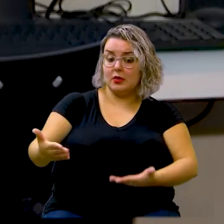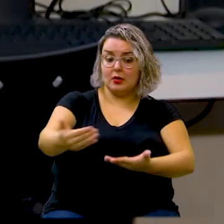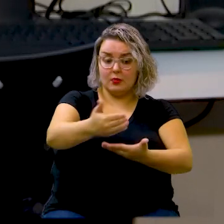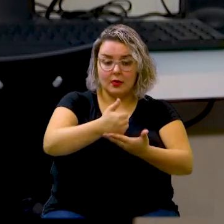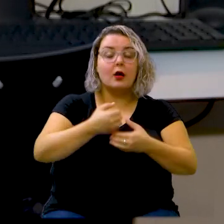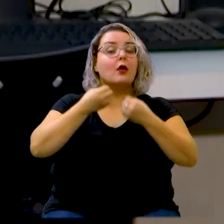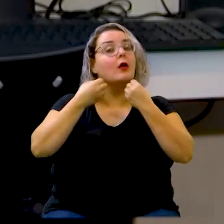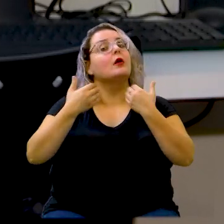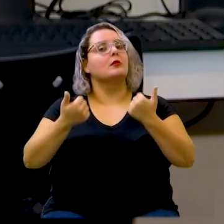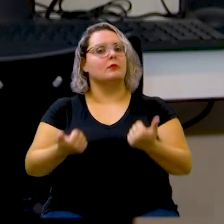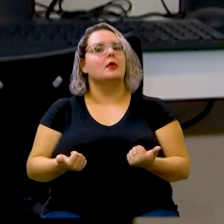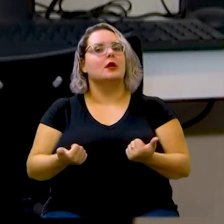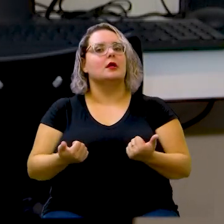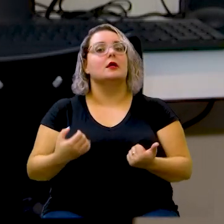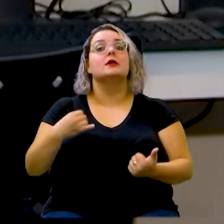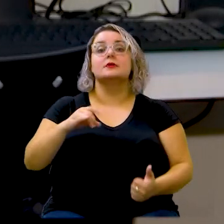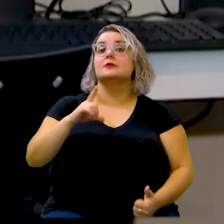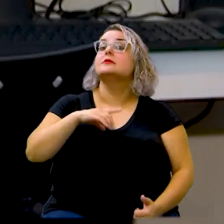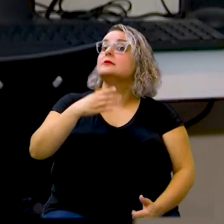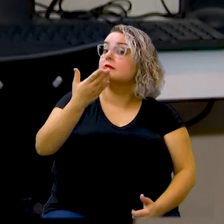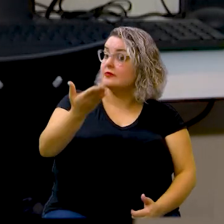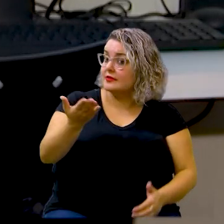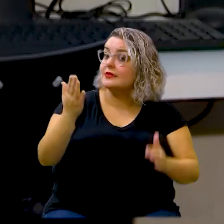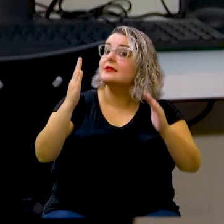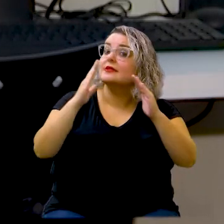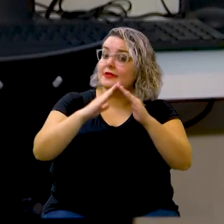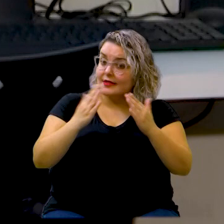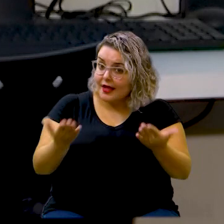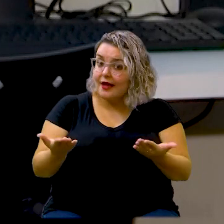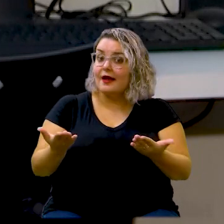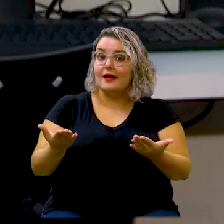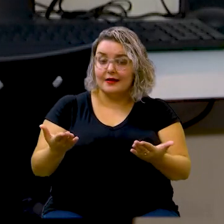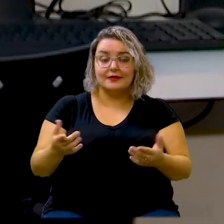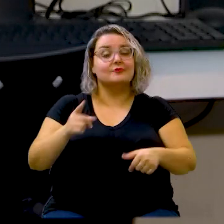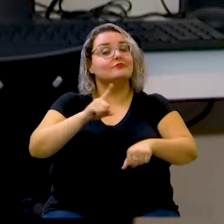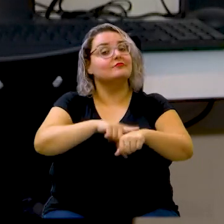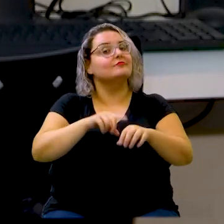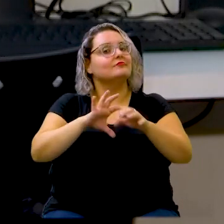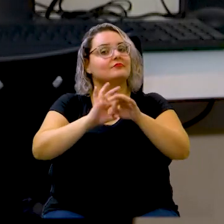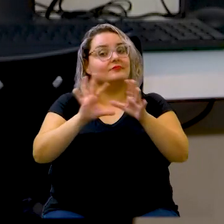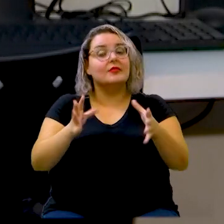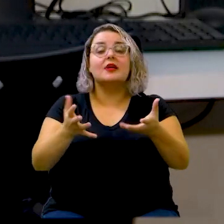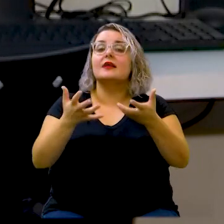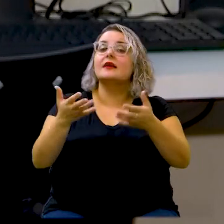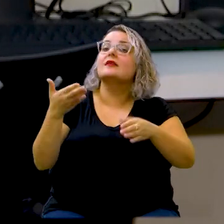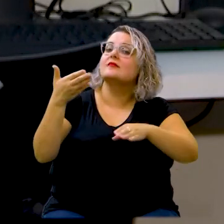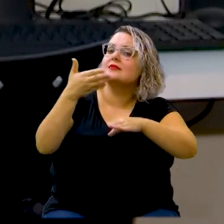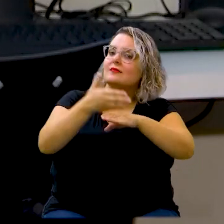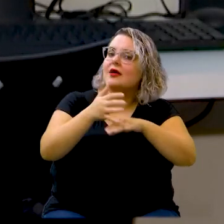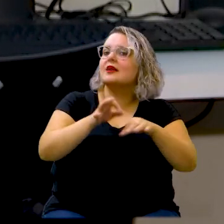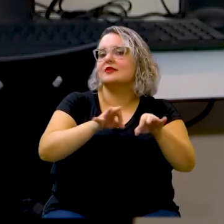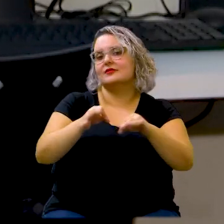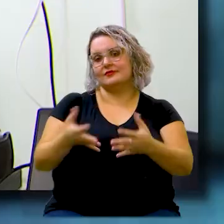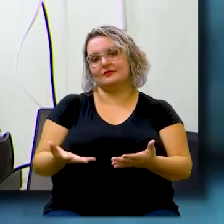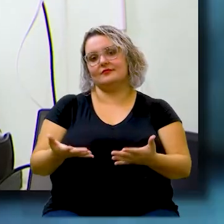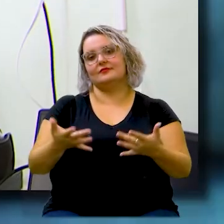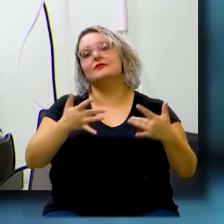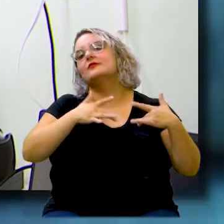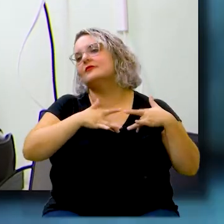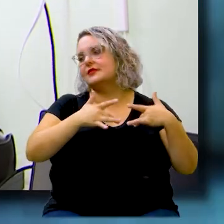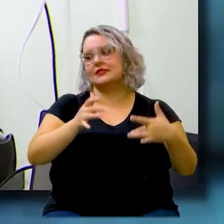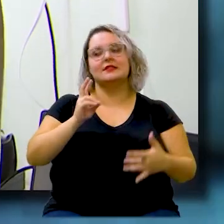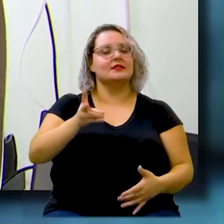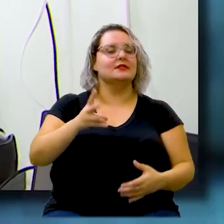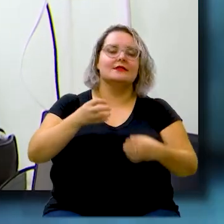muito bem. Então, se tem você aí em casa que está com tempo livre e quer fazer parte desse projeto, voluntários são sempre